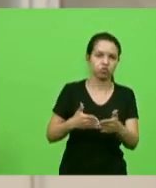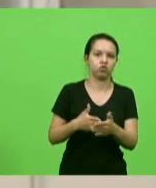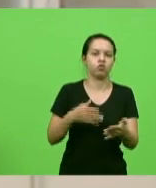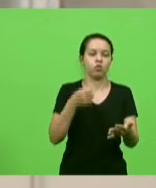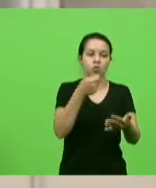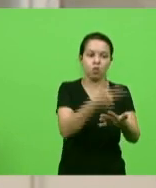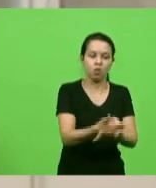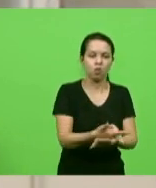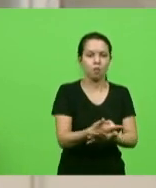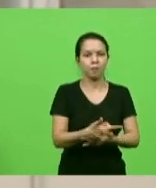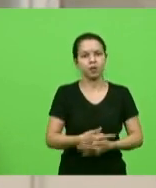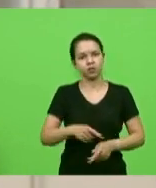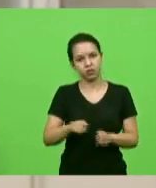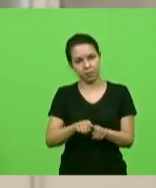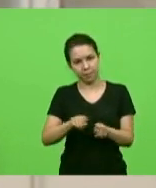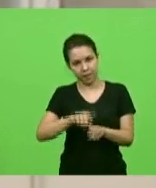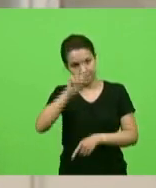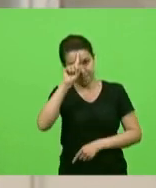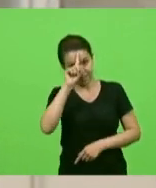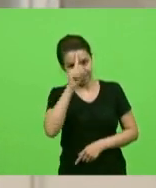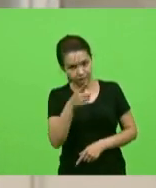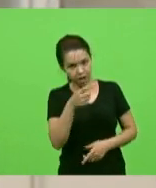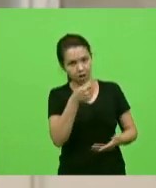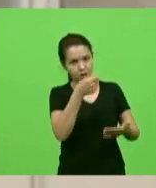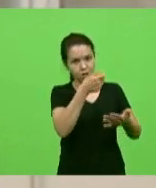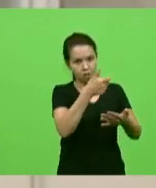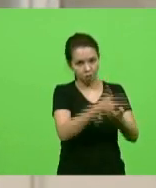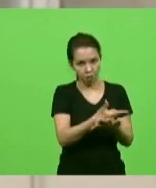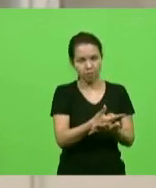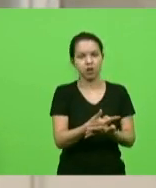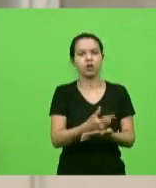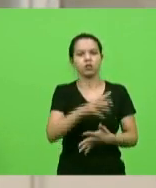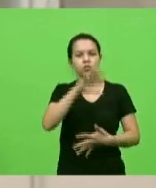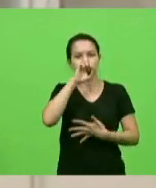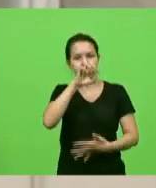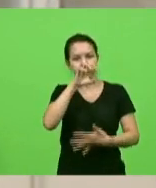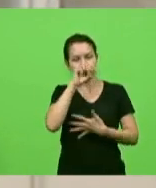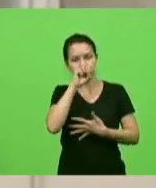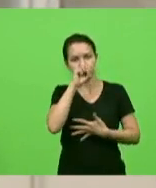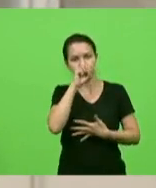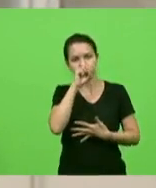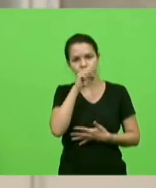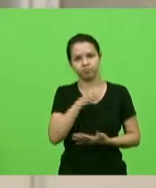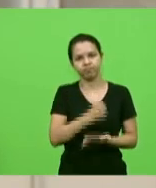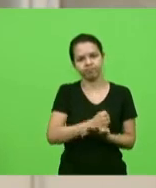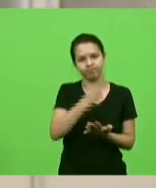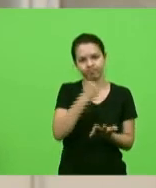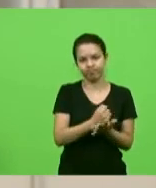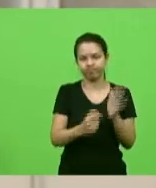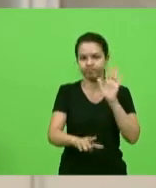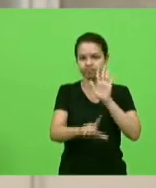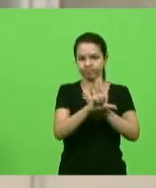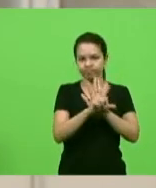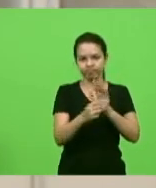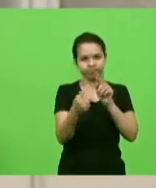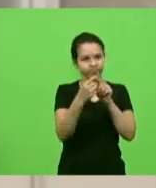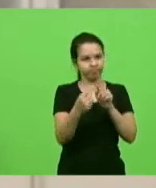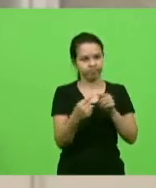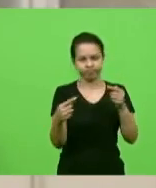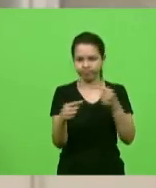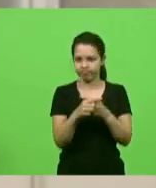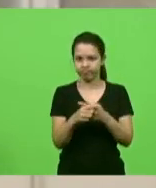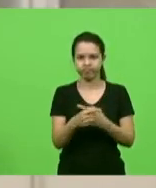consequentemente a ordenação da compra nos respiradores feita sem a observância das exigências